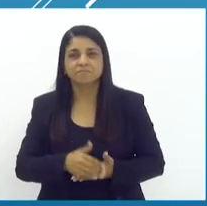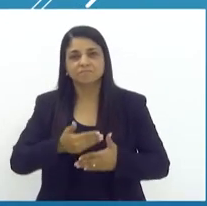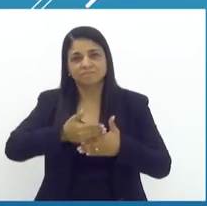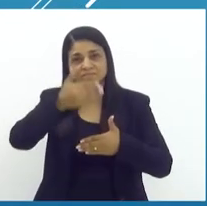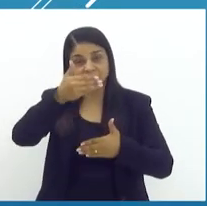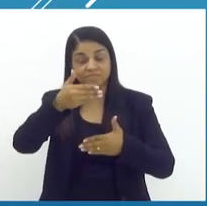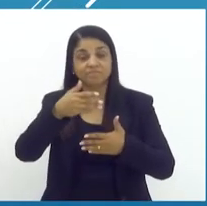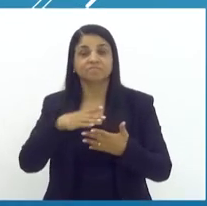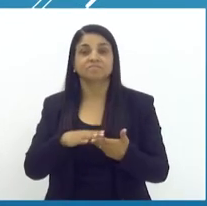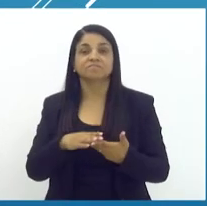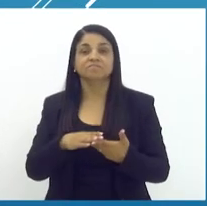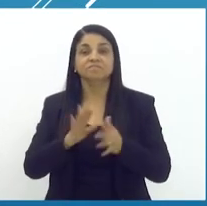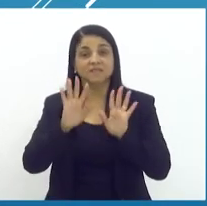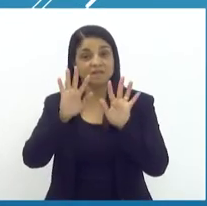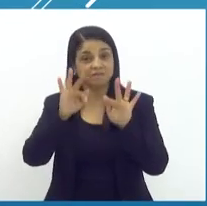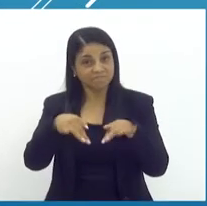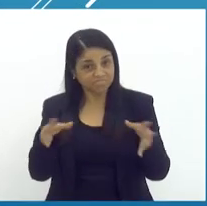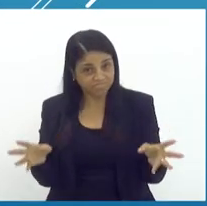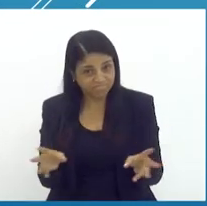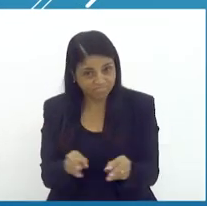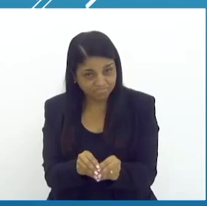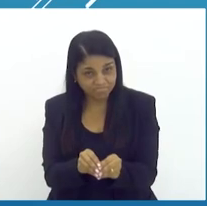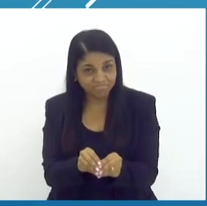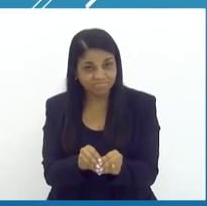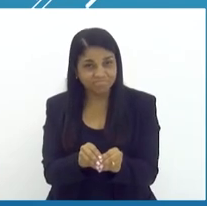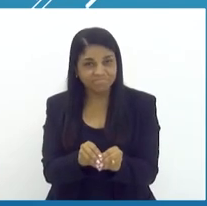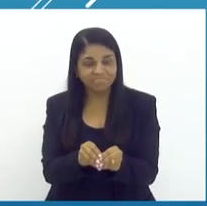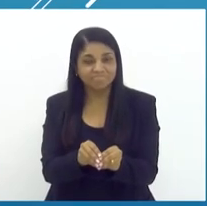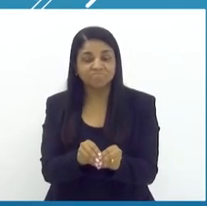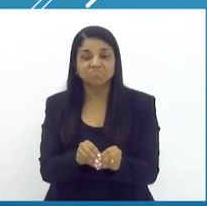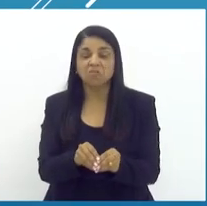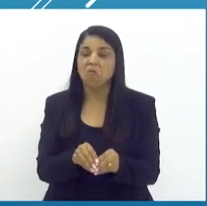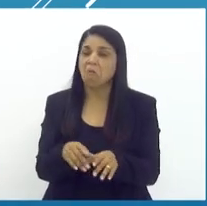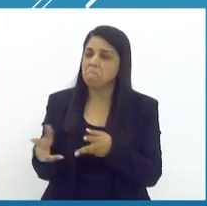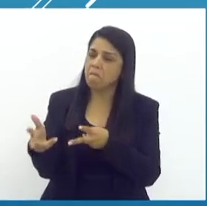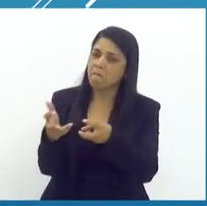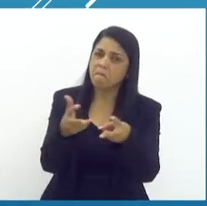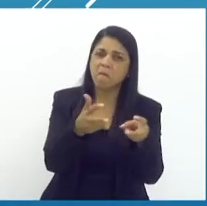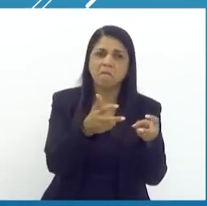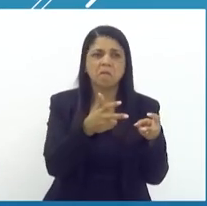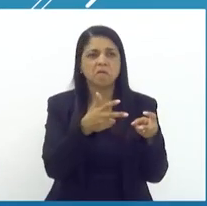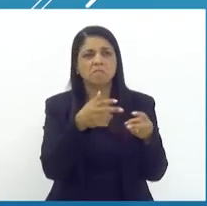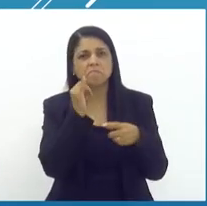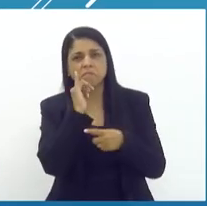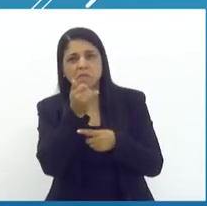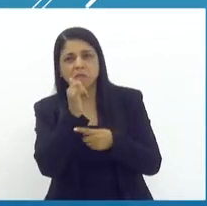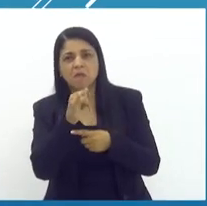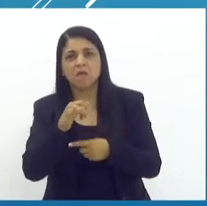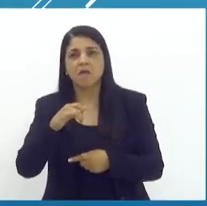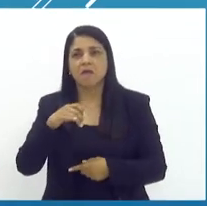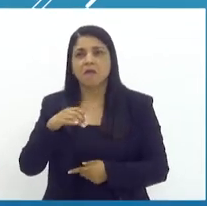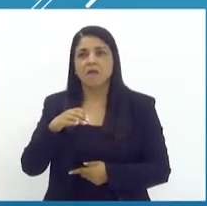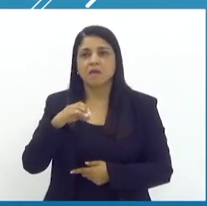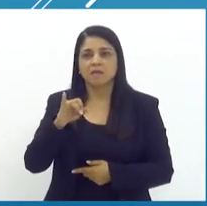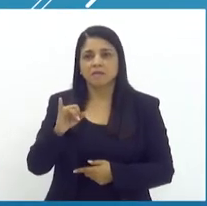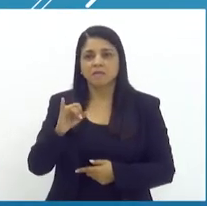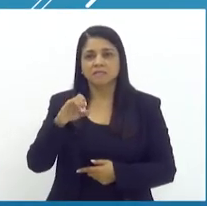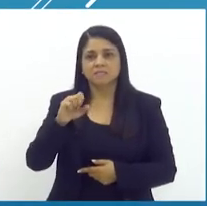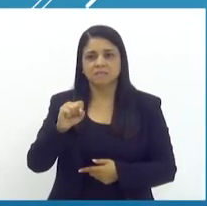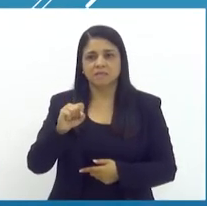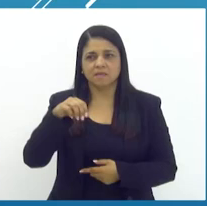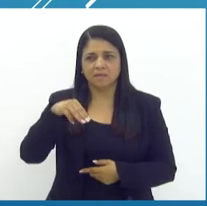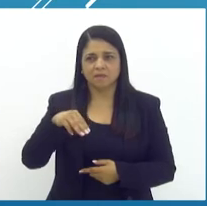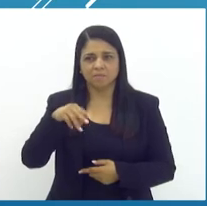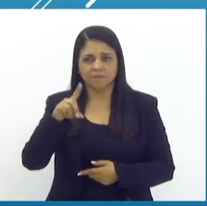detalhe finalizando mesmo eu vejo todo mundo falando que agora o itcmd vai fazer justiça